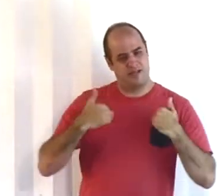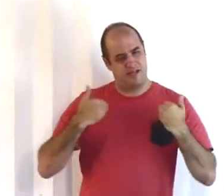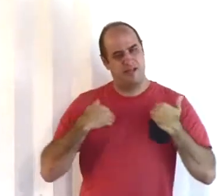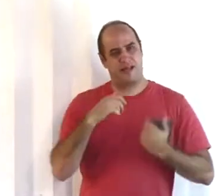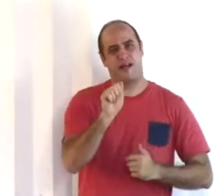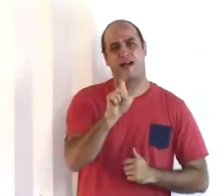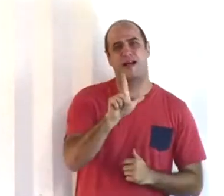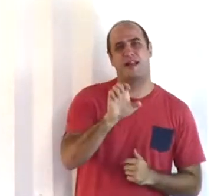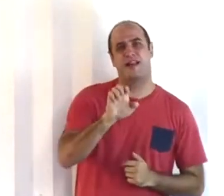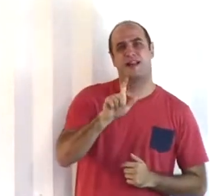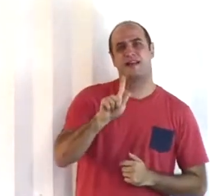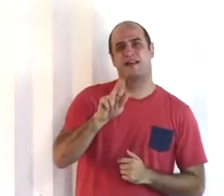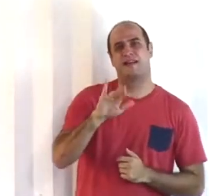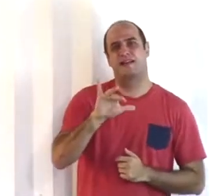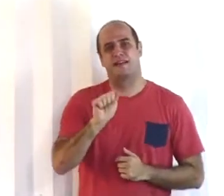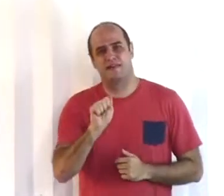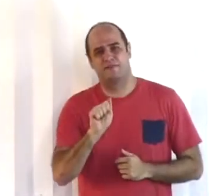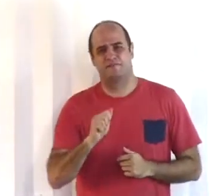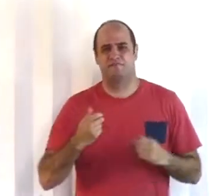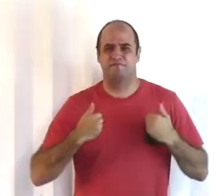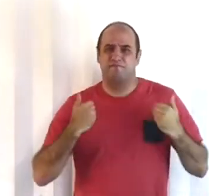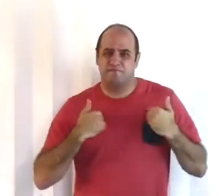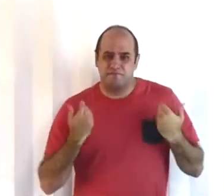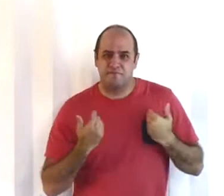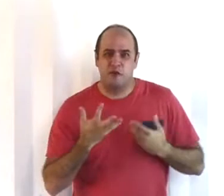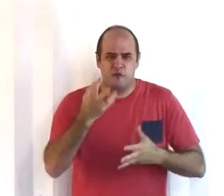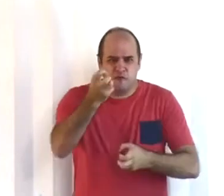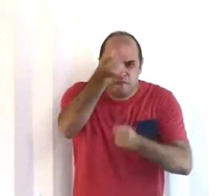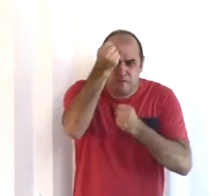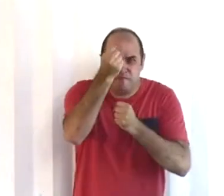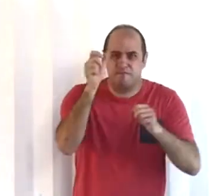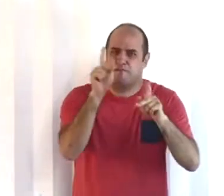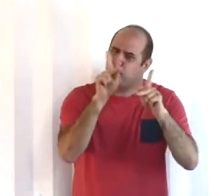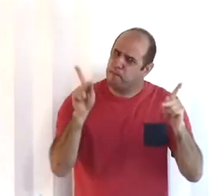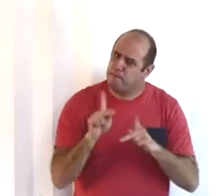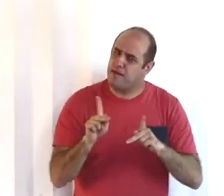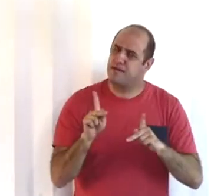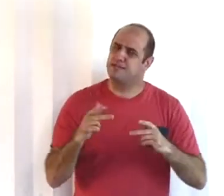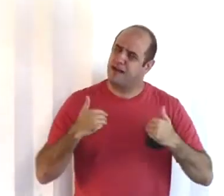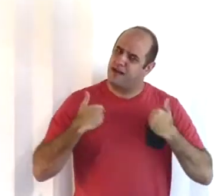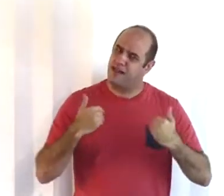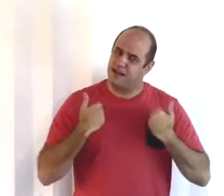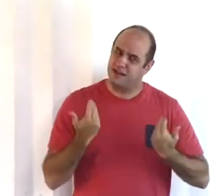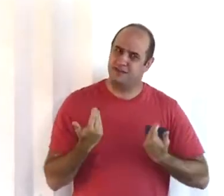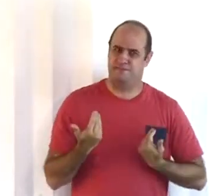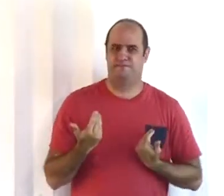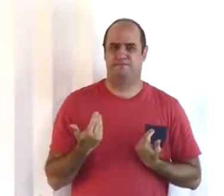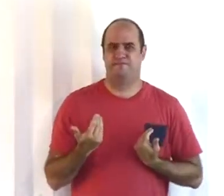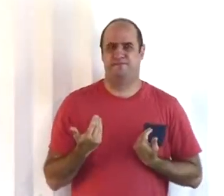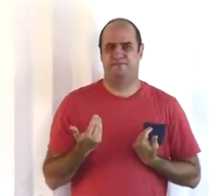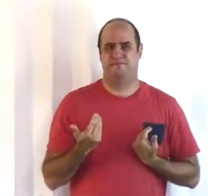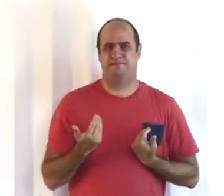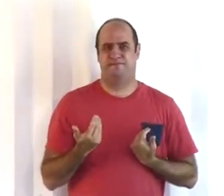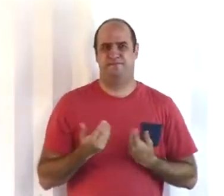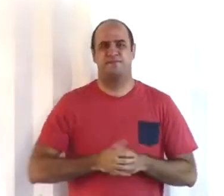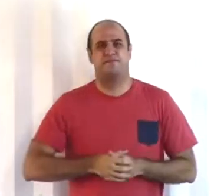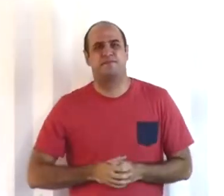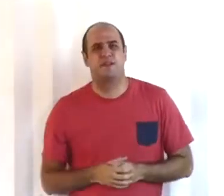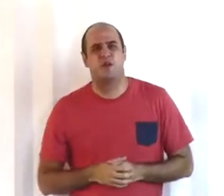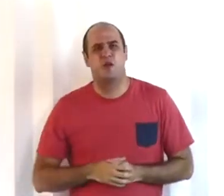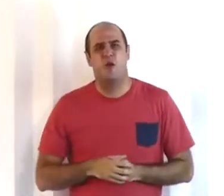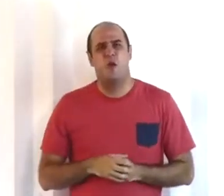Firmeza, paz e alegria. O ideal cristão para a